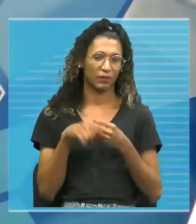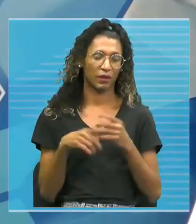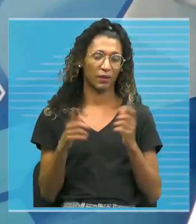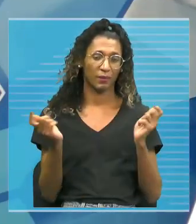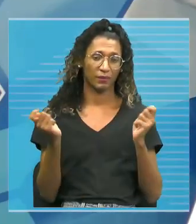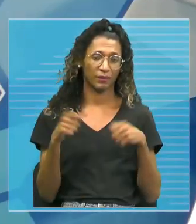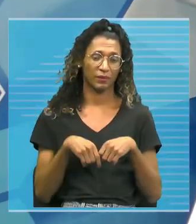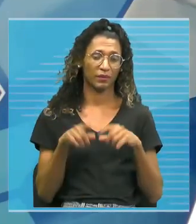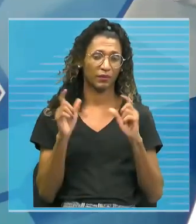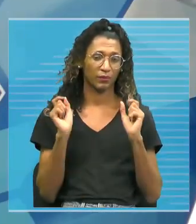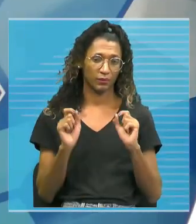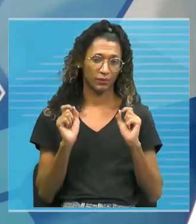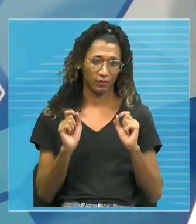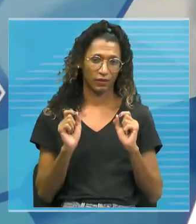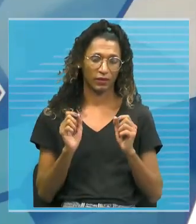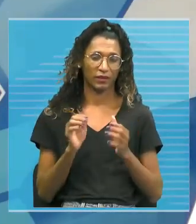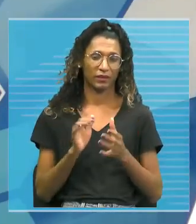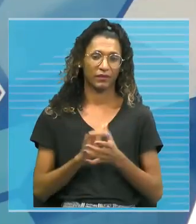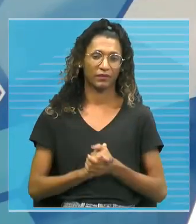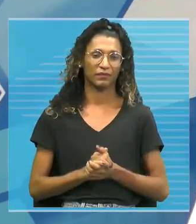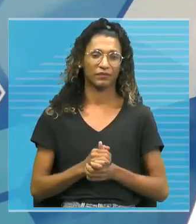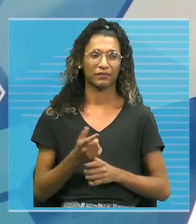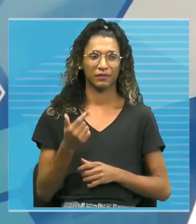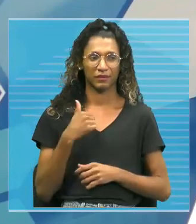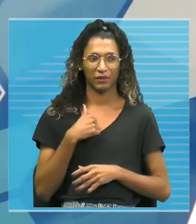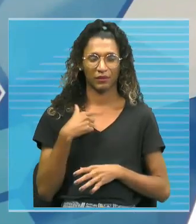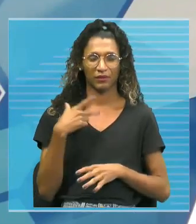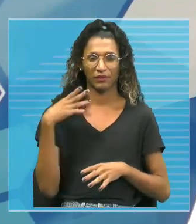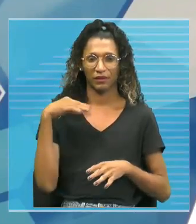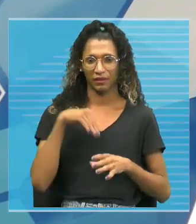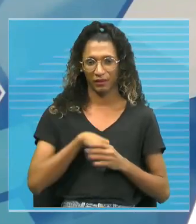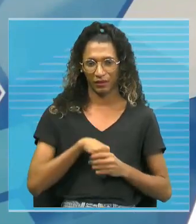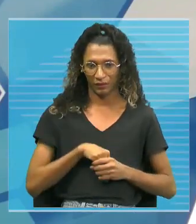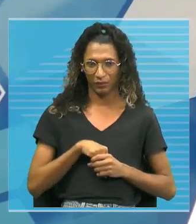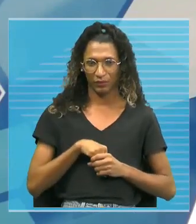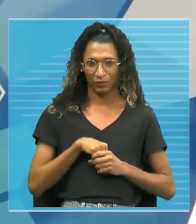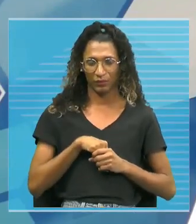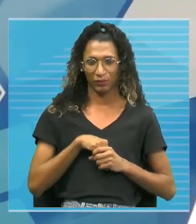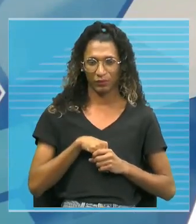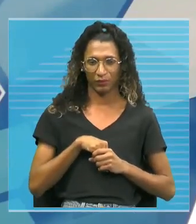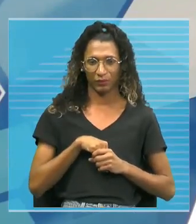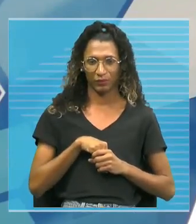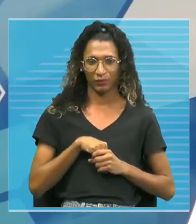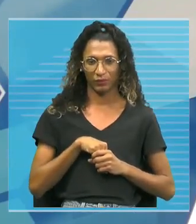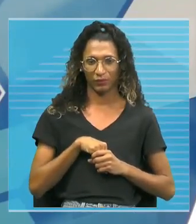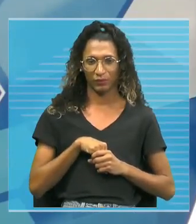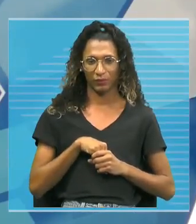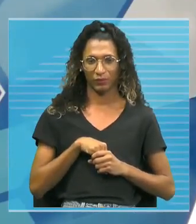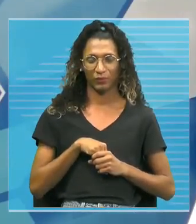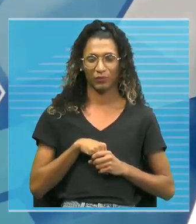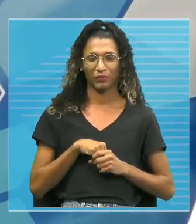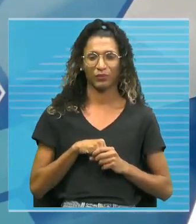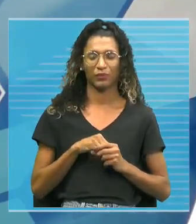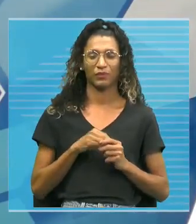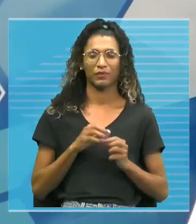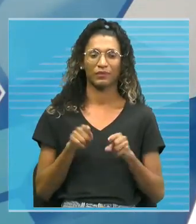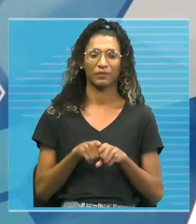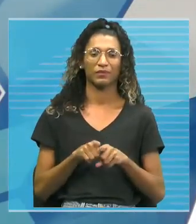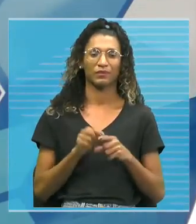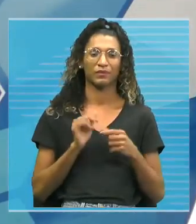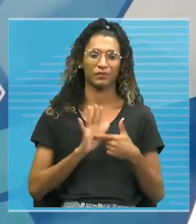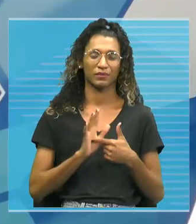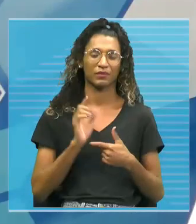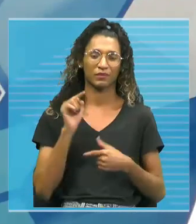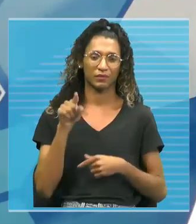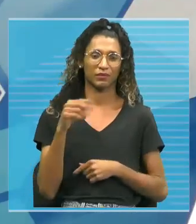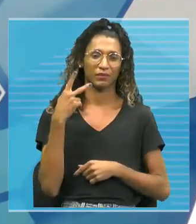possibilita que eu esteja aqui no estúdio, transmitindo, e você aí na sua